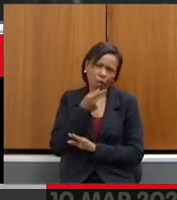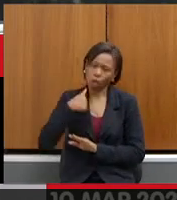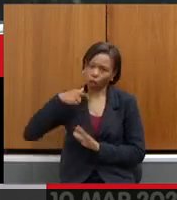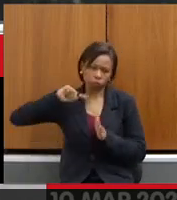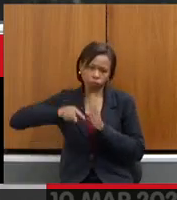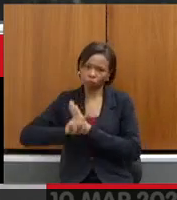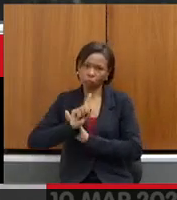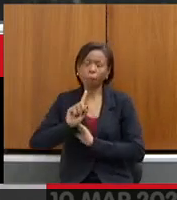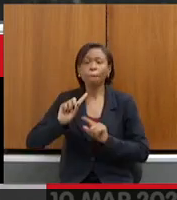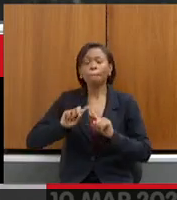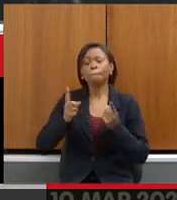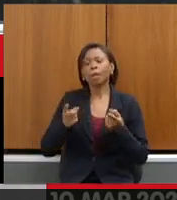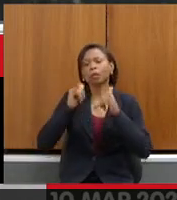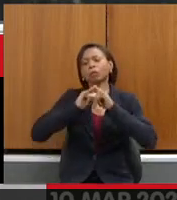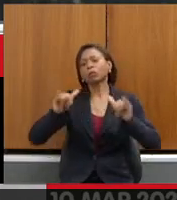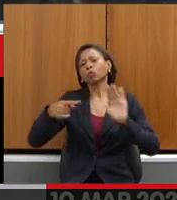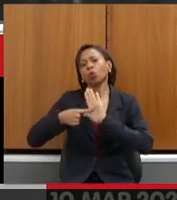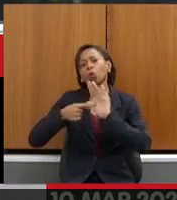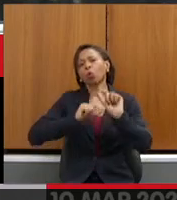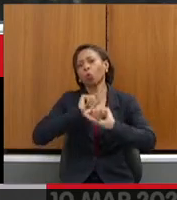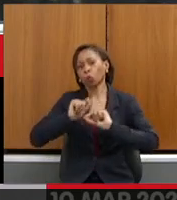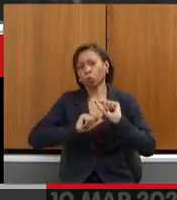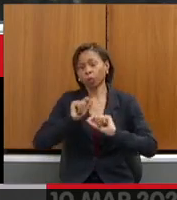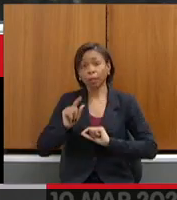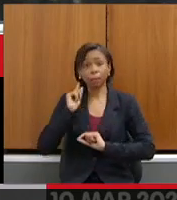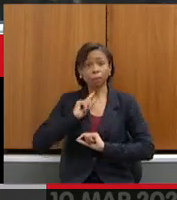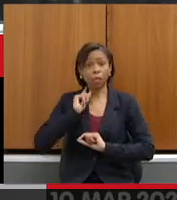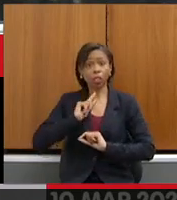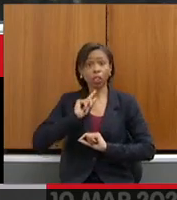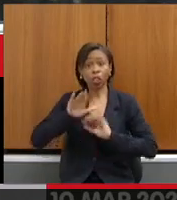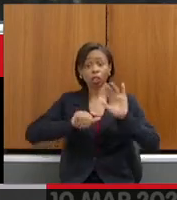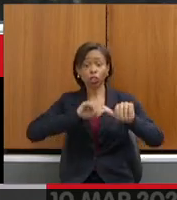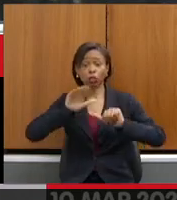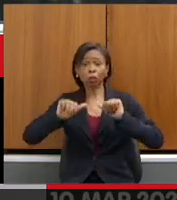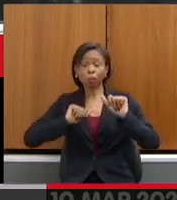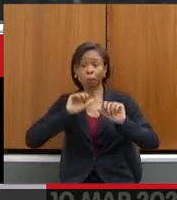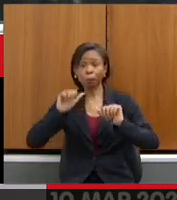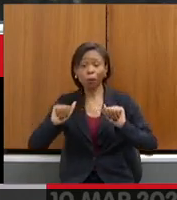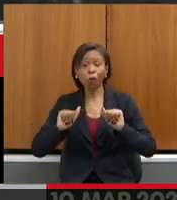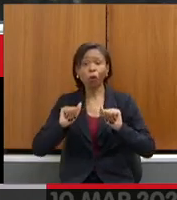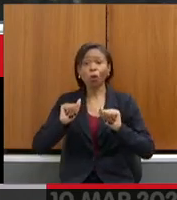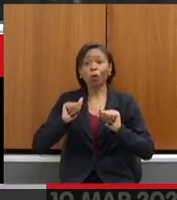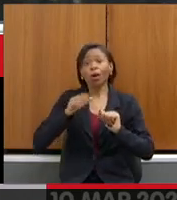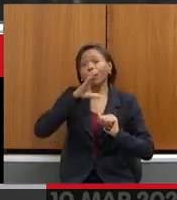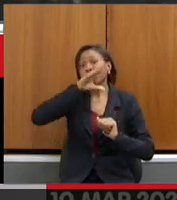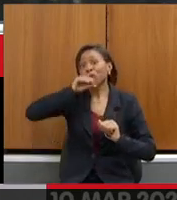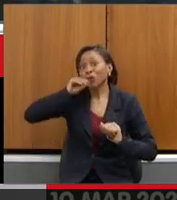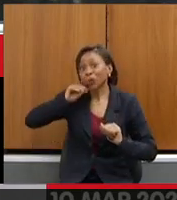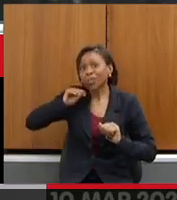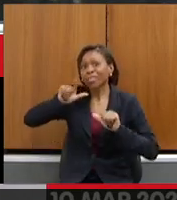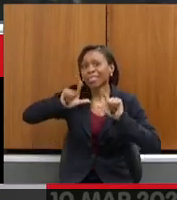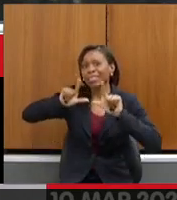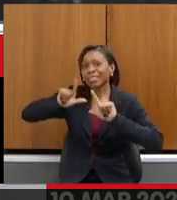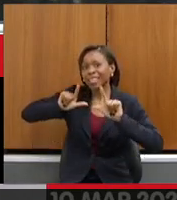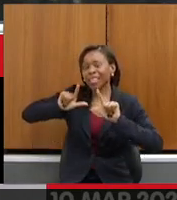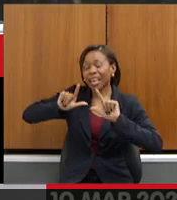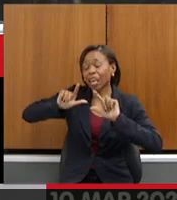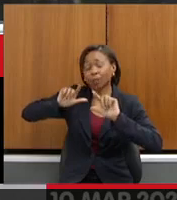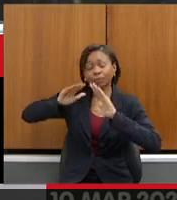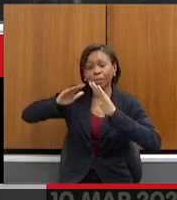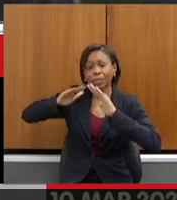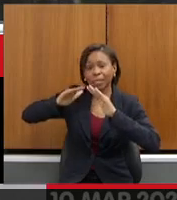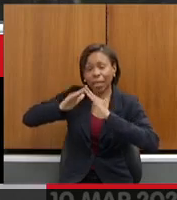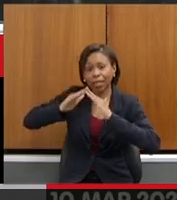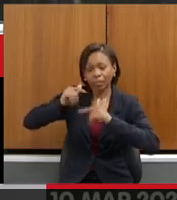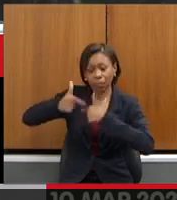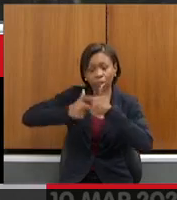mais matéria que diz Minas Gerais convocou os servidores em Home Office para furar fila na vacina Secretaria de Estado da Saúde teria vacinado